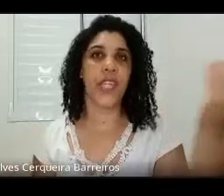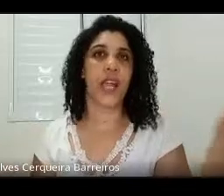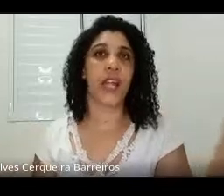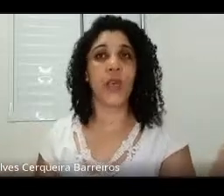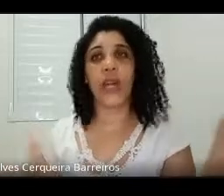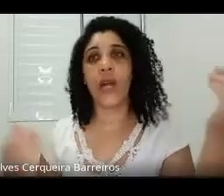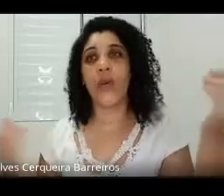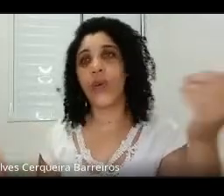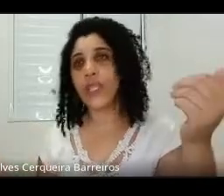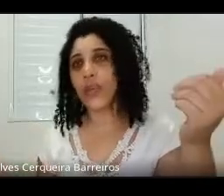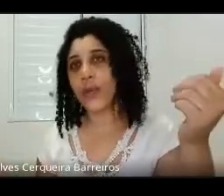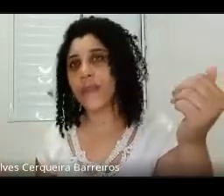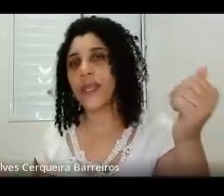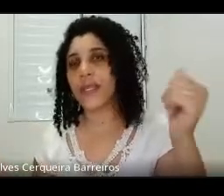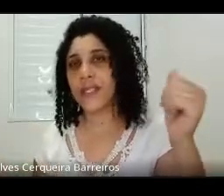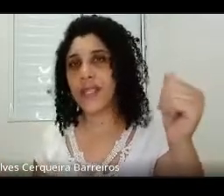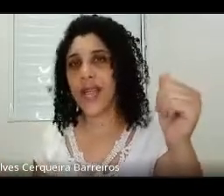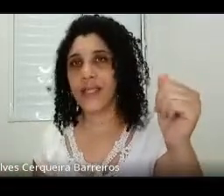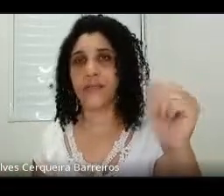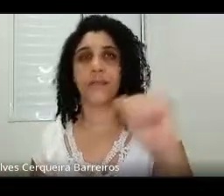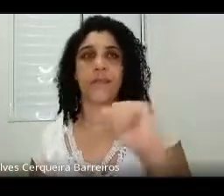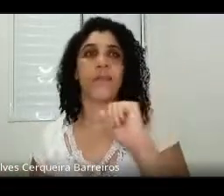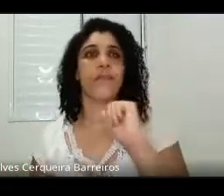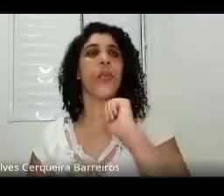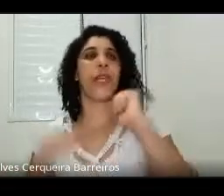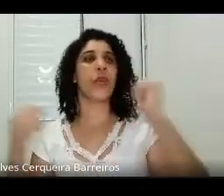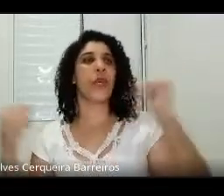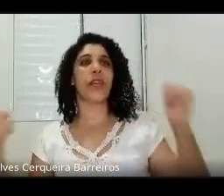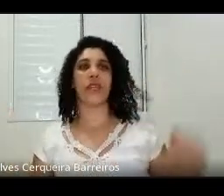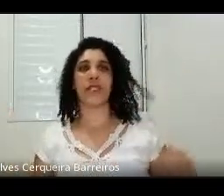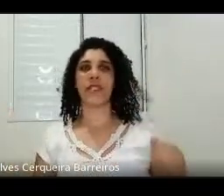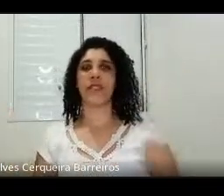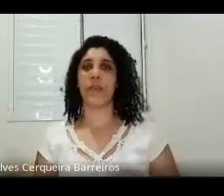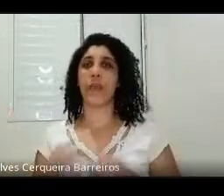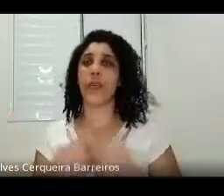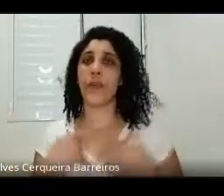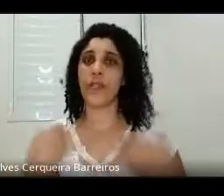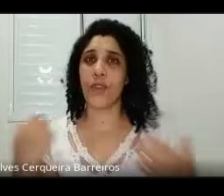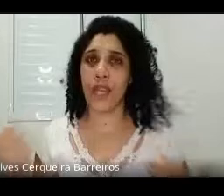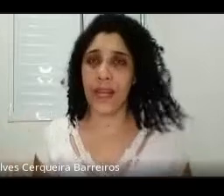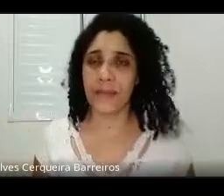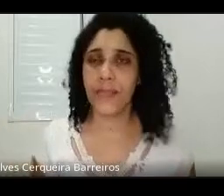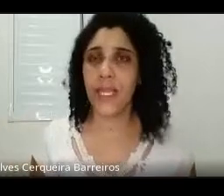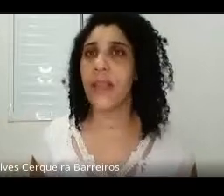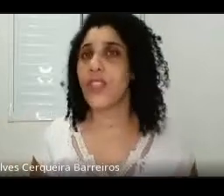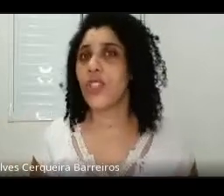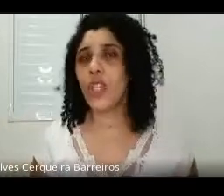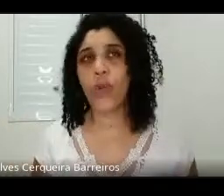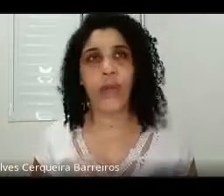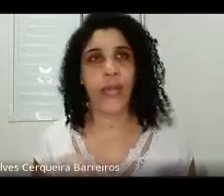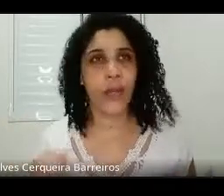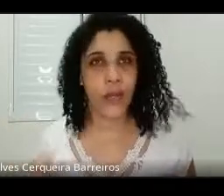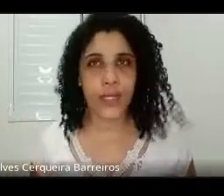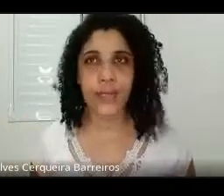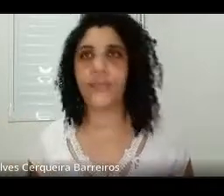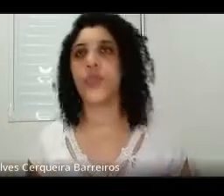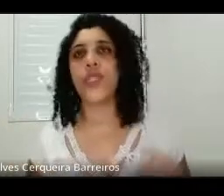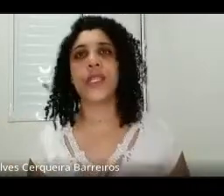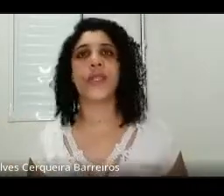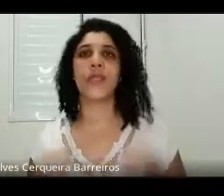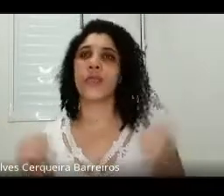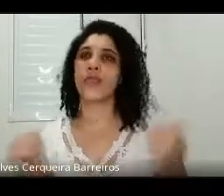flexível, seja ela língua oral ou língua de sinais. Por que a língua ela é flexível? Porque eu posso falar de qualquer